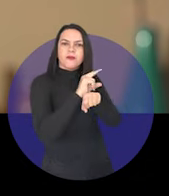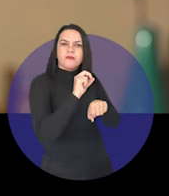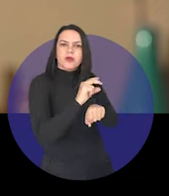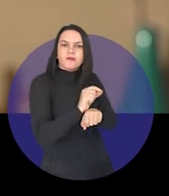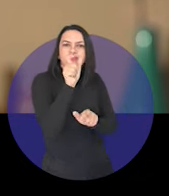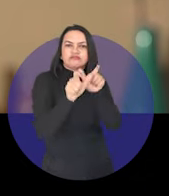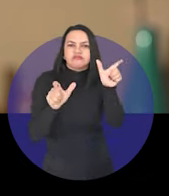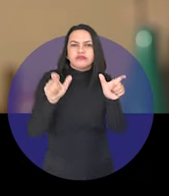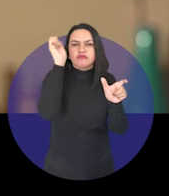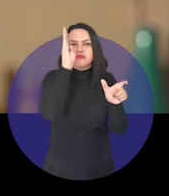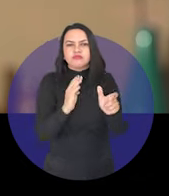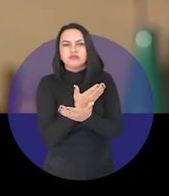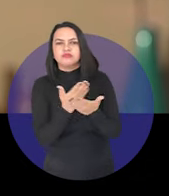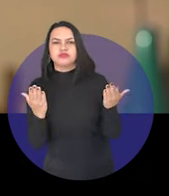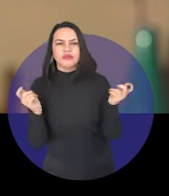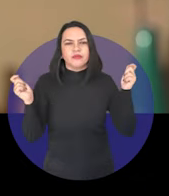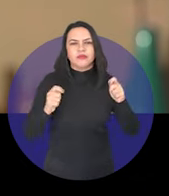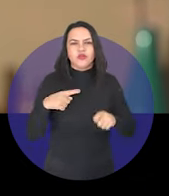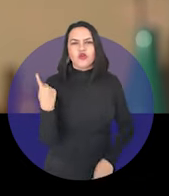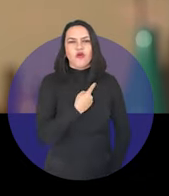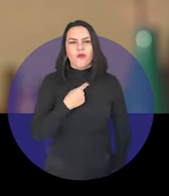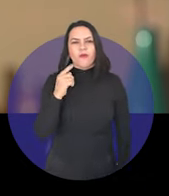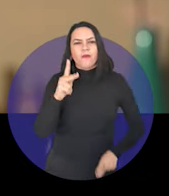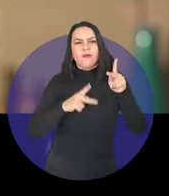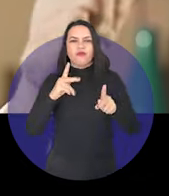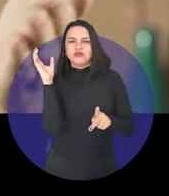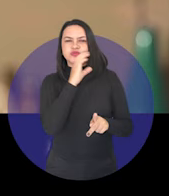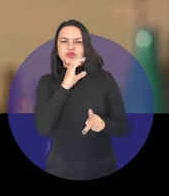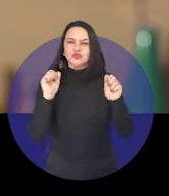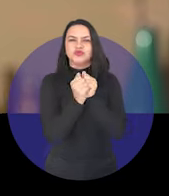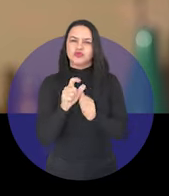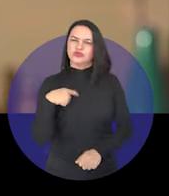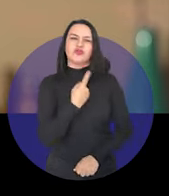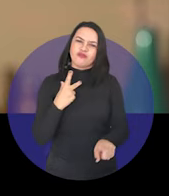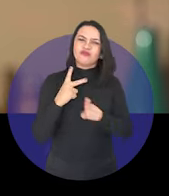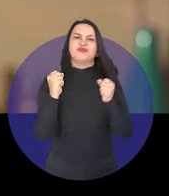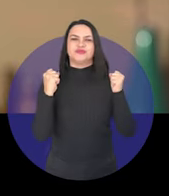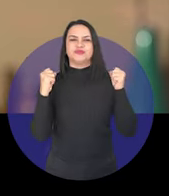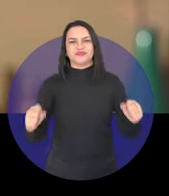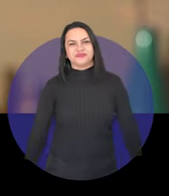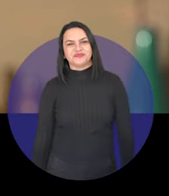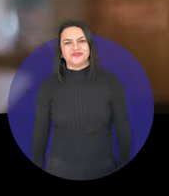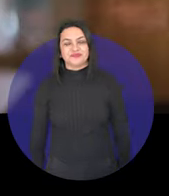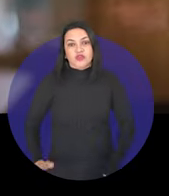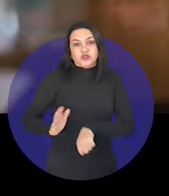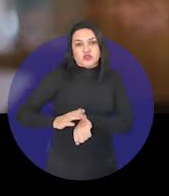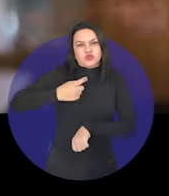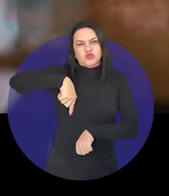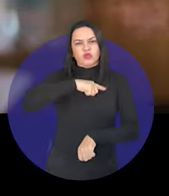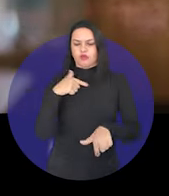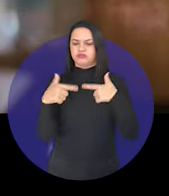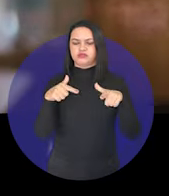emprego das brasileiras, dos brasileiros. O nosso povo tem pressa e juntos nós vamos vencer.